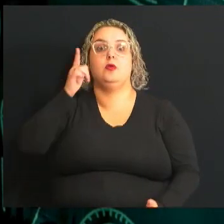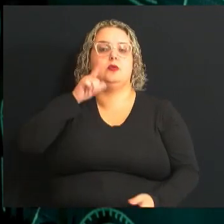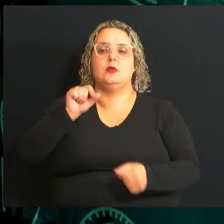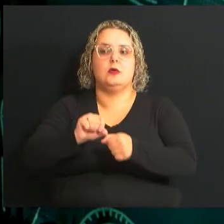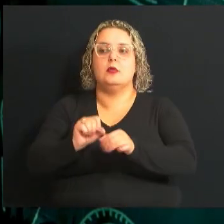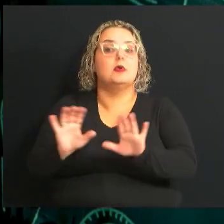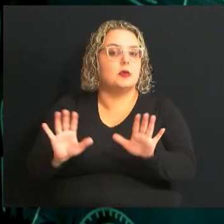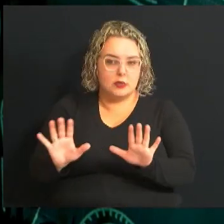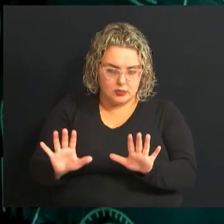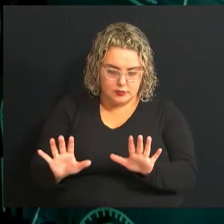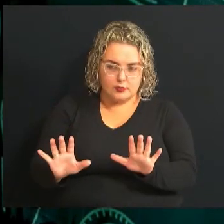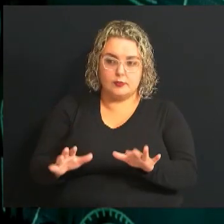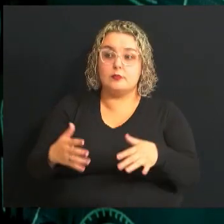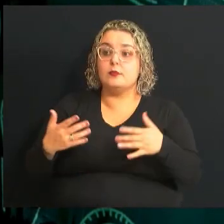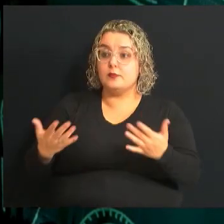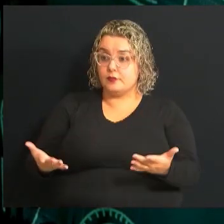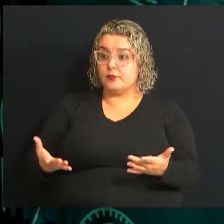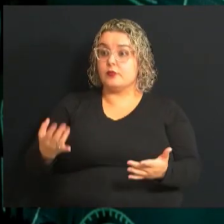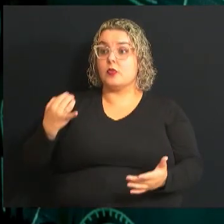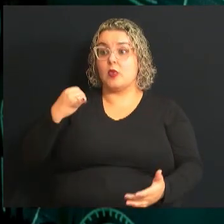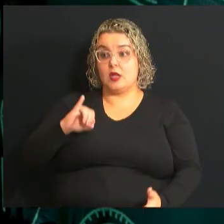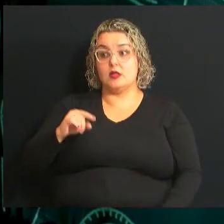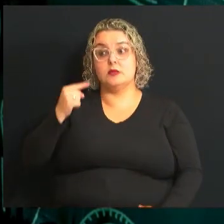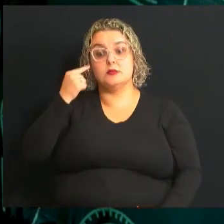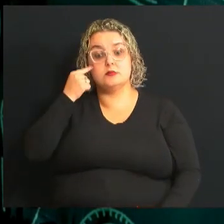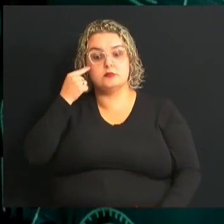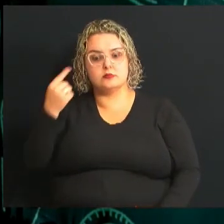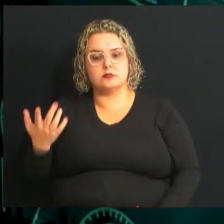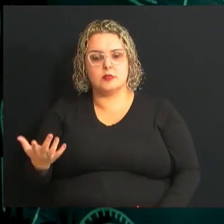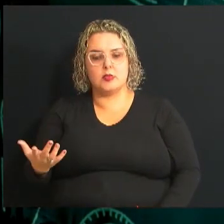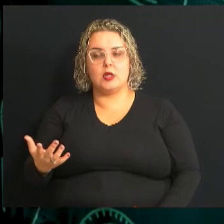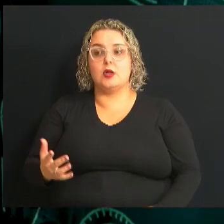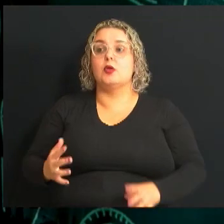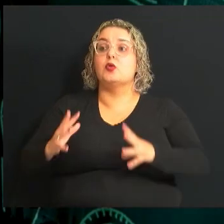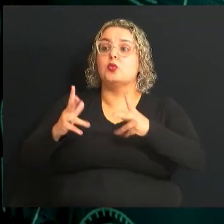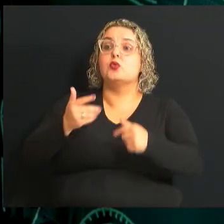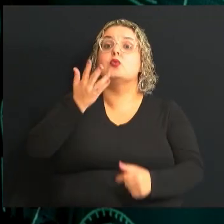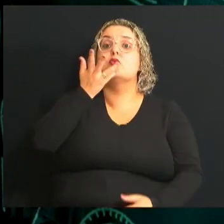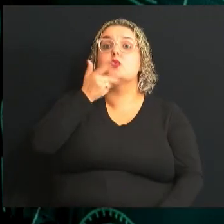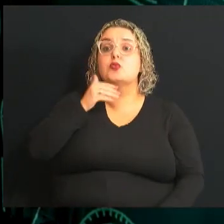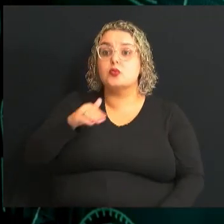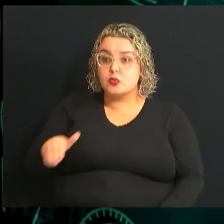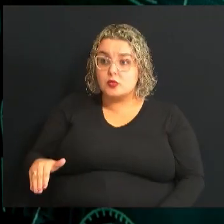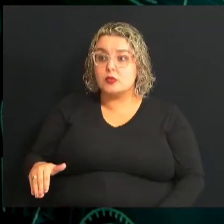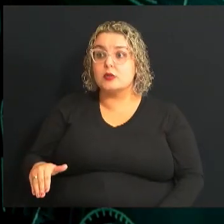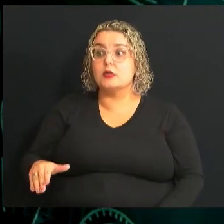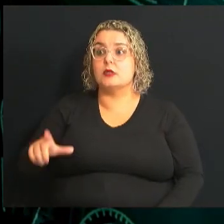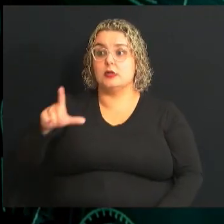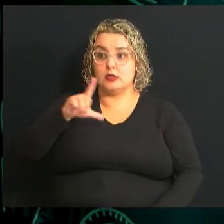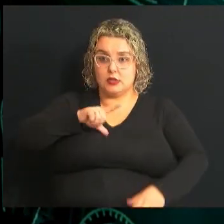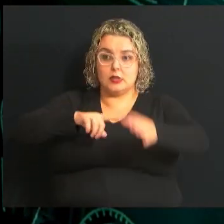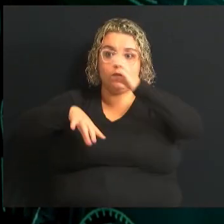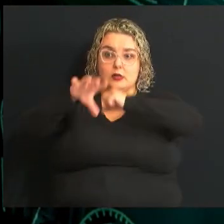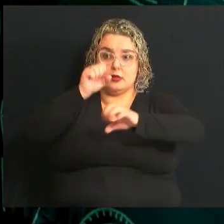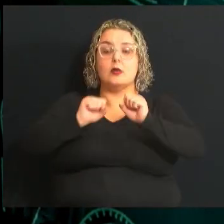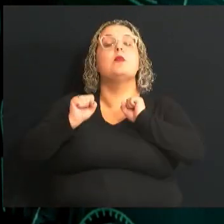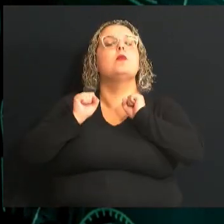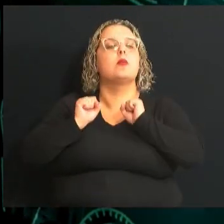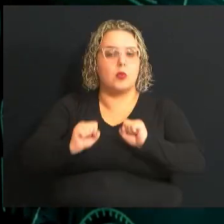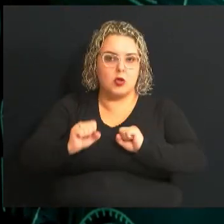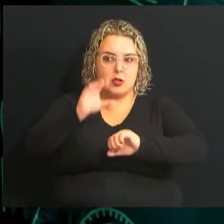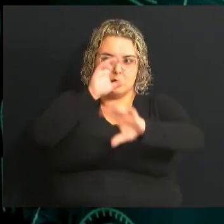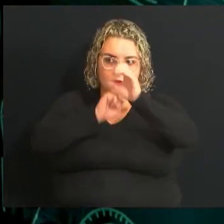Não. Mas a gente partir do princípio de que toda criança tem algo a aprender, pode aprender,